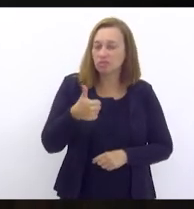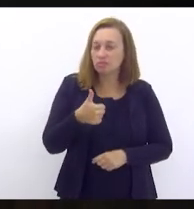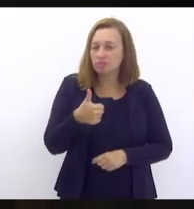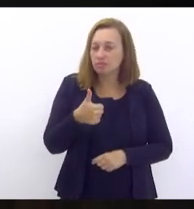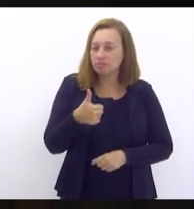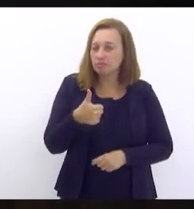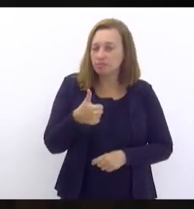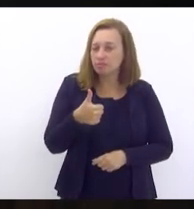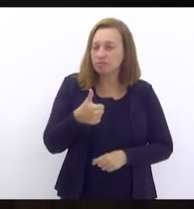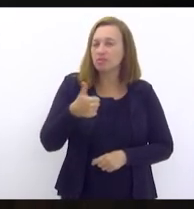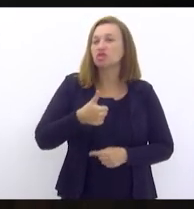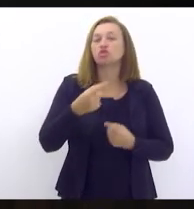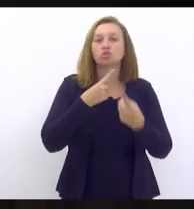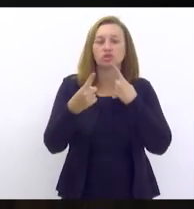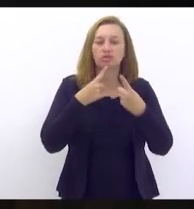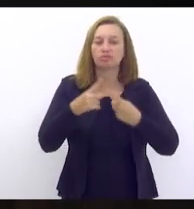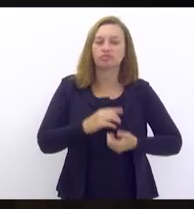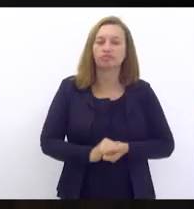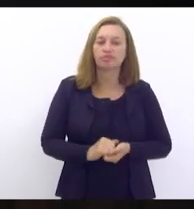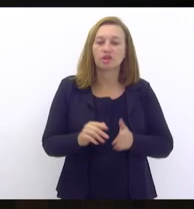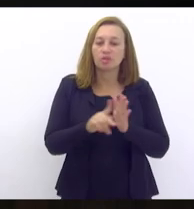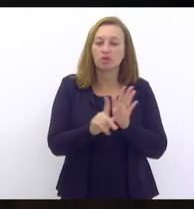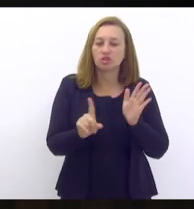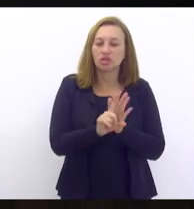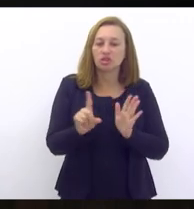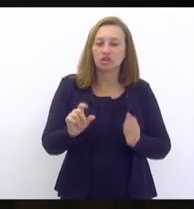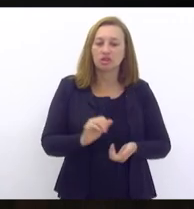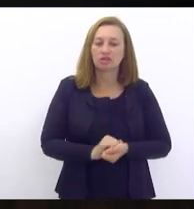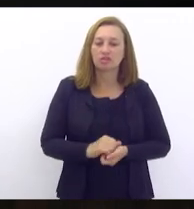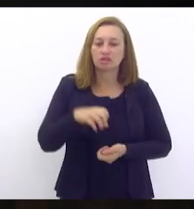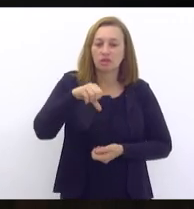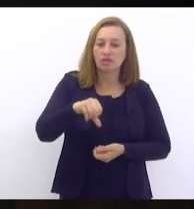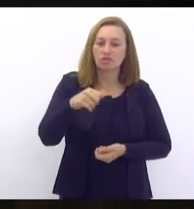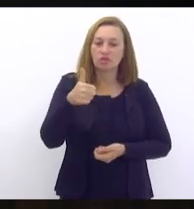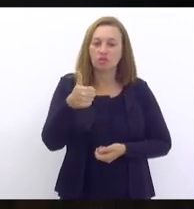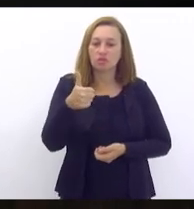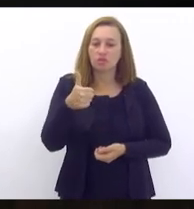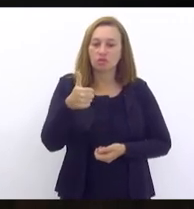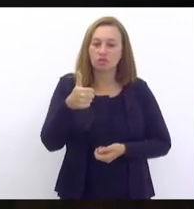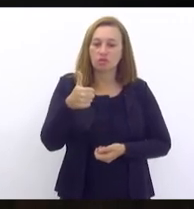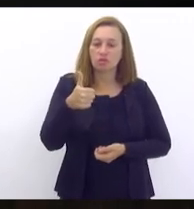ordinária, em primeira discussão, projeto de lei número